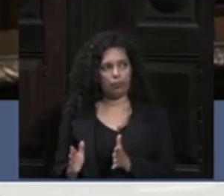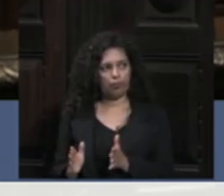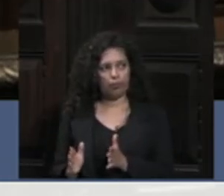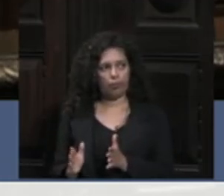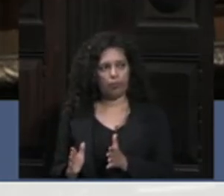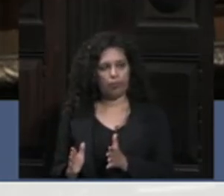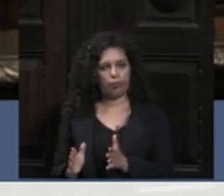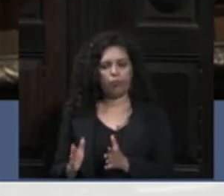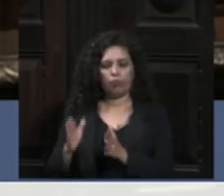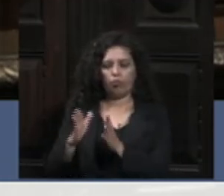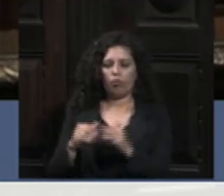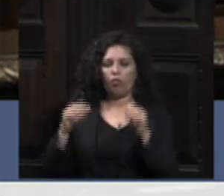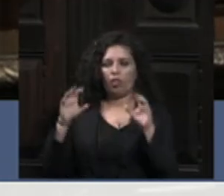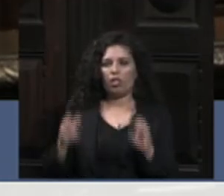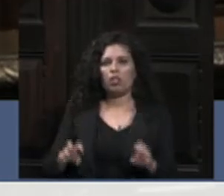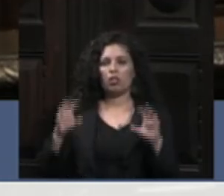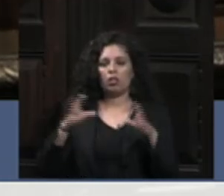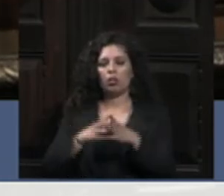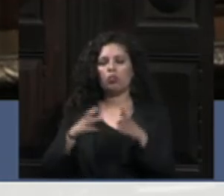de uma comissão